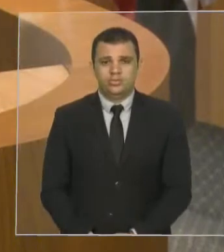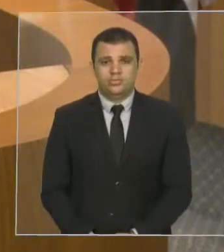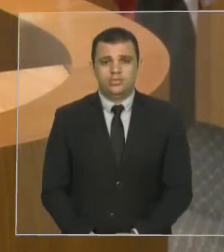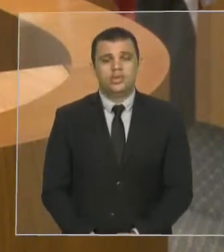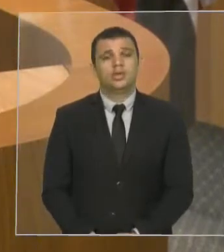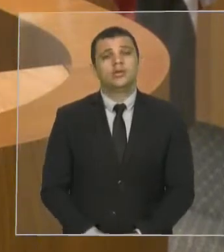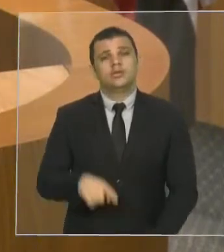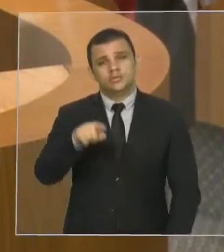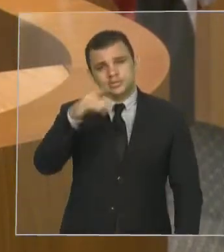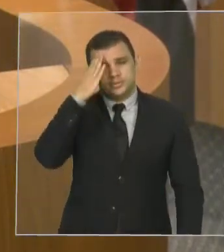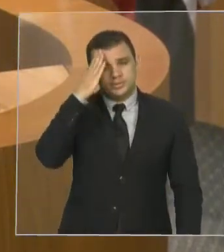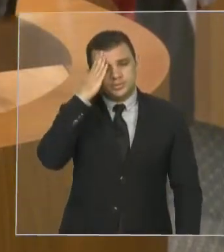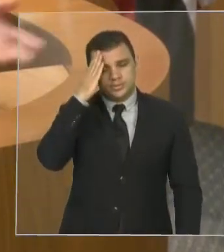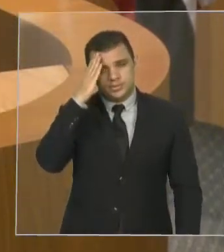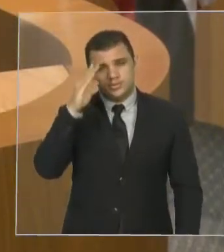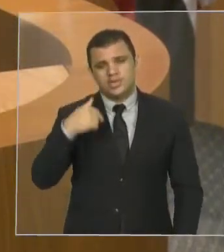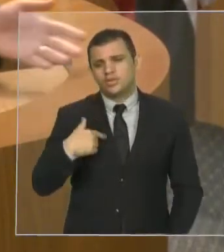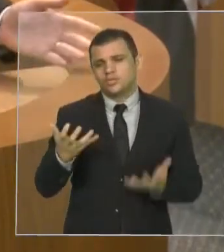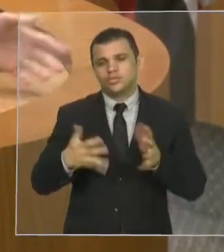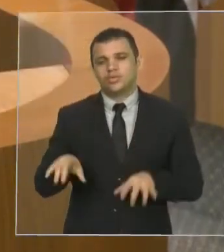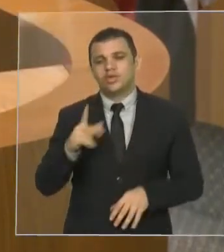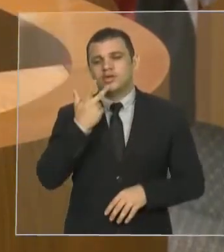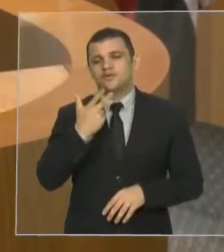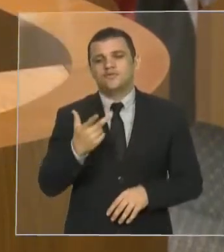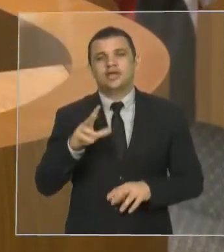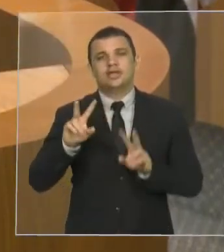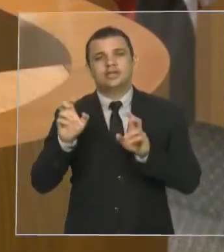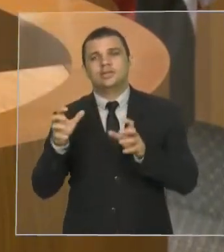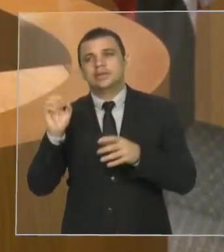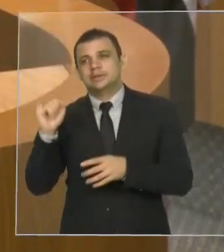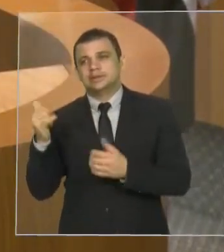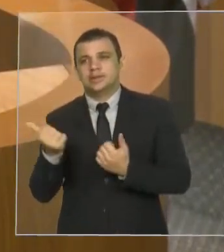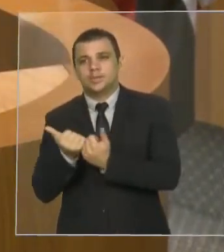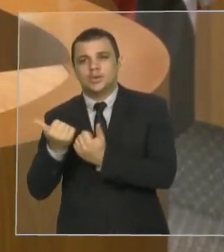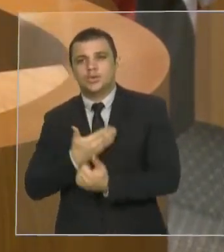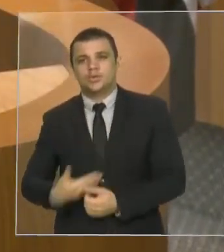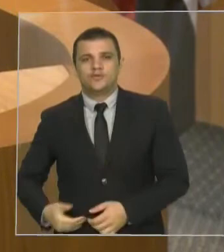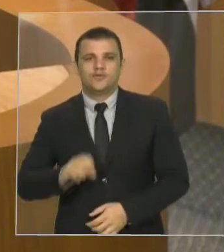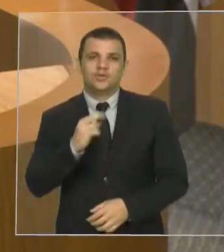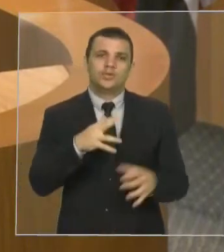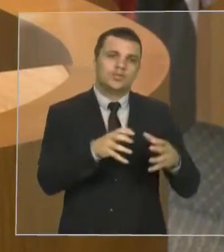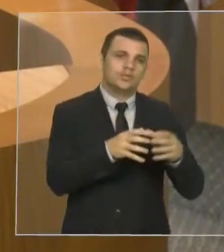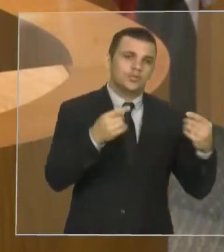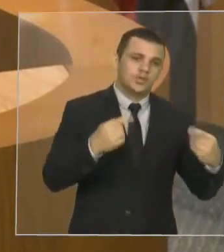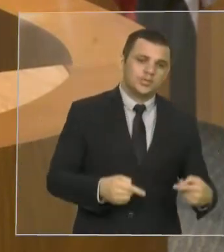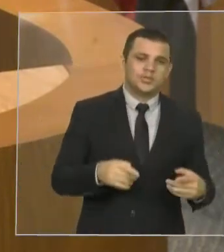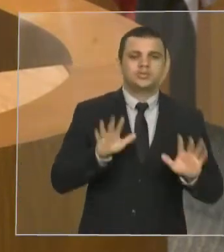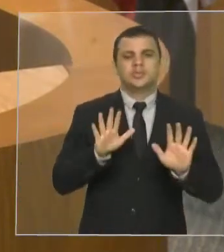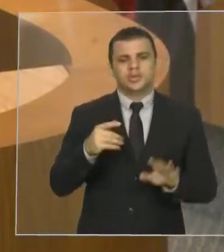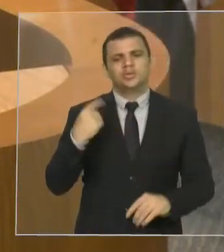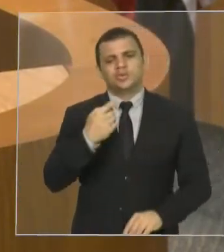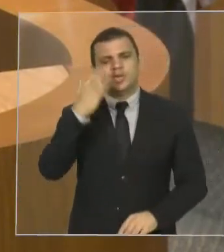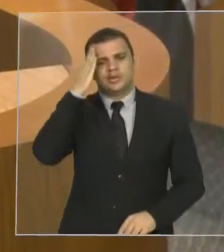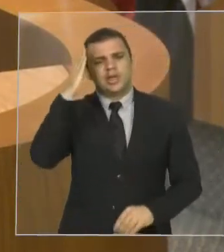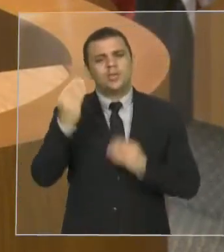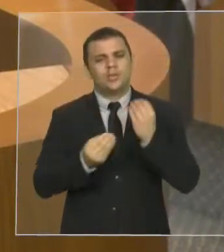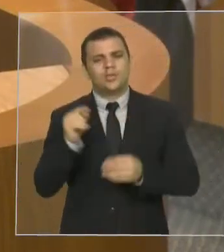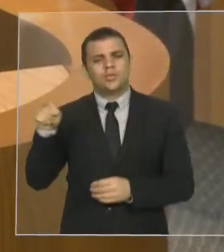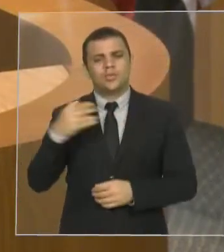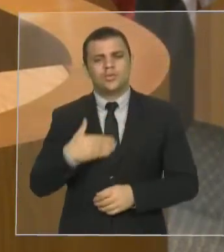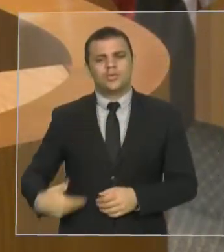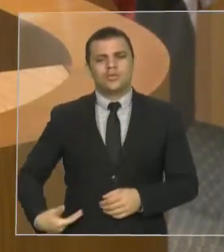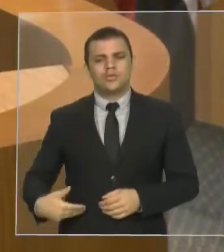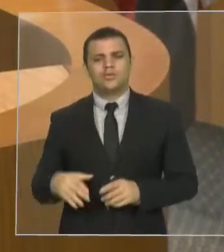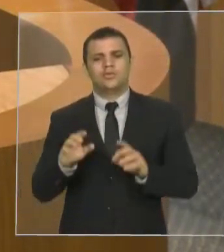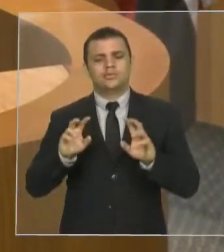tenta politizar do lado de governo e oposição, nós sabemos como o atual governo age em relação às entidades. É por